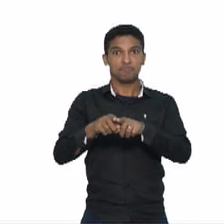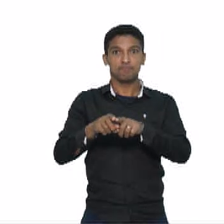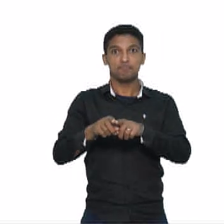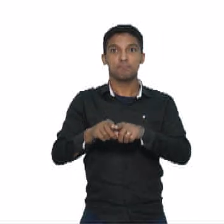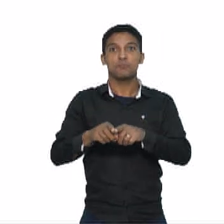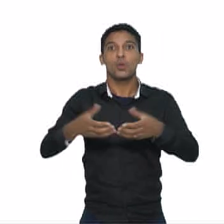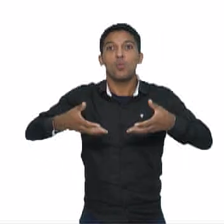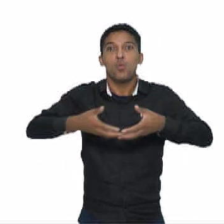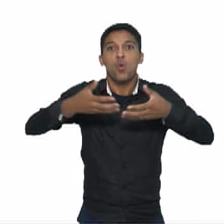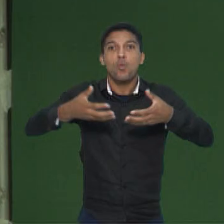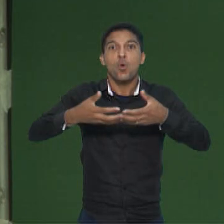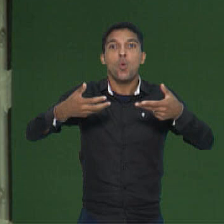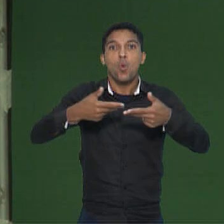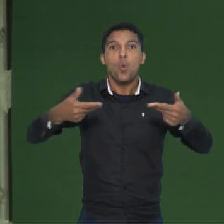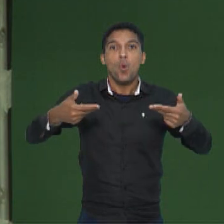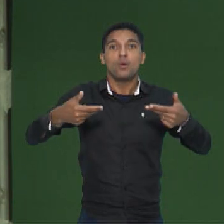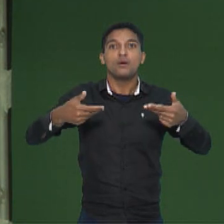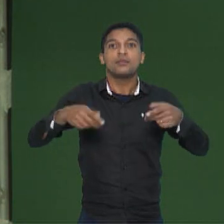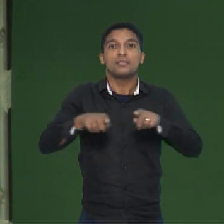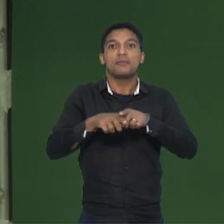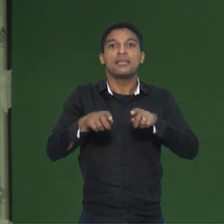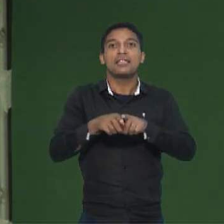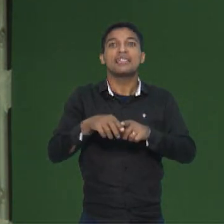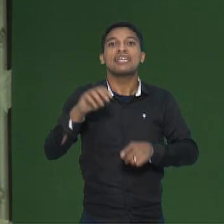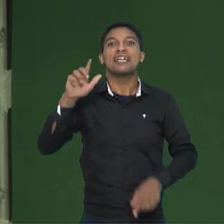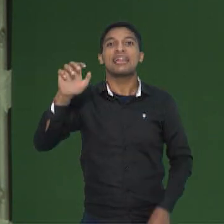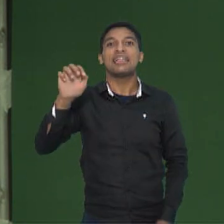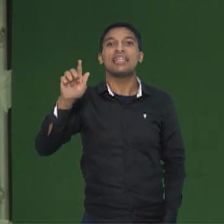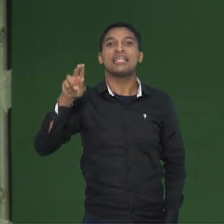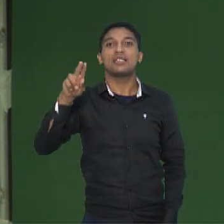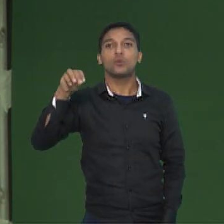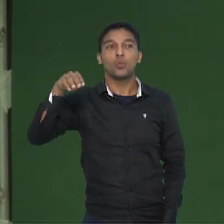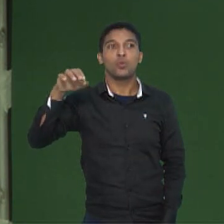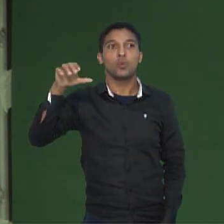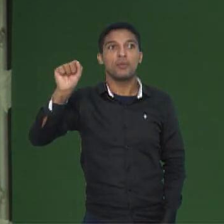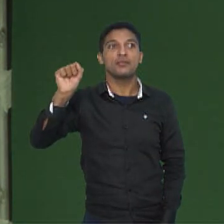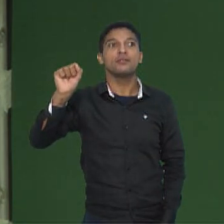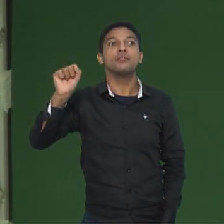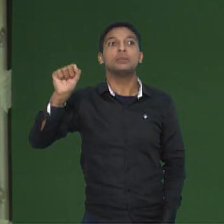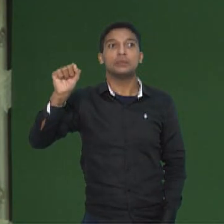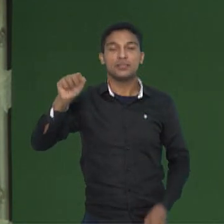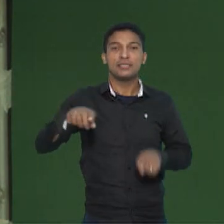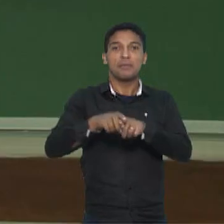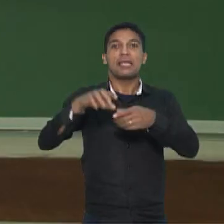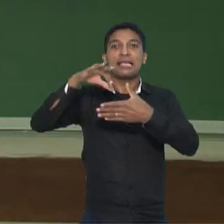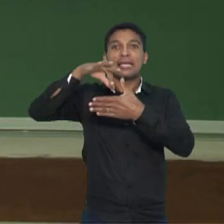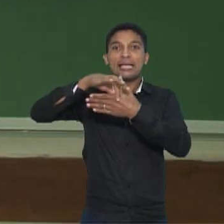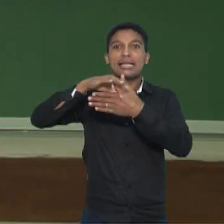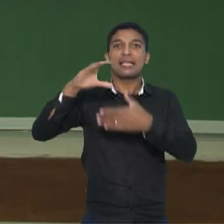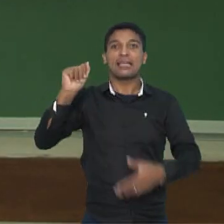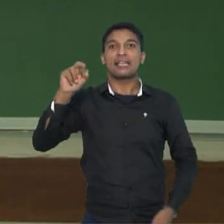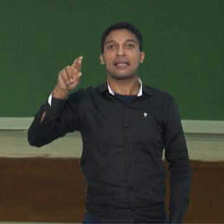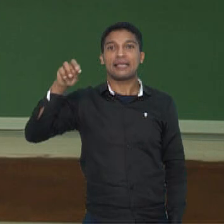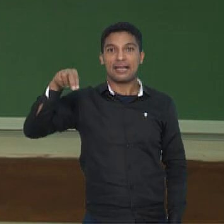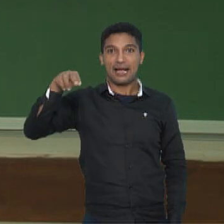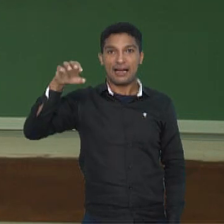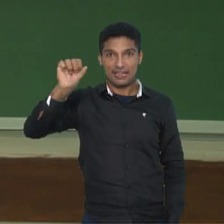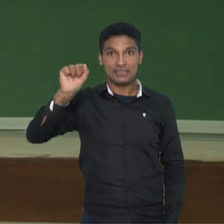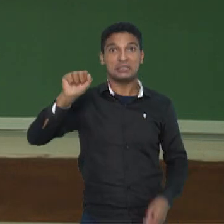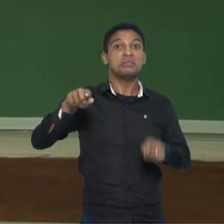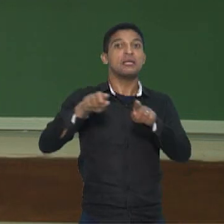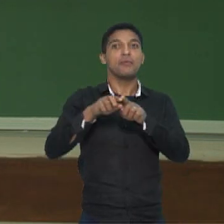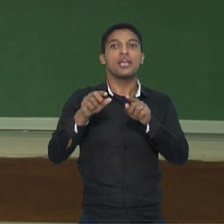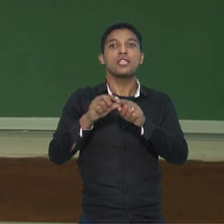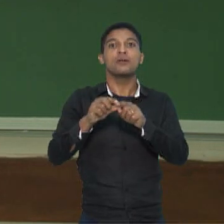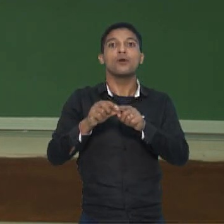as carnes, as castanhas, tudo isso é a nossa